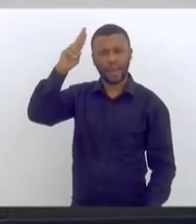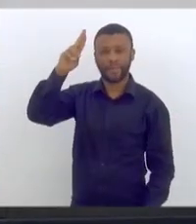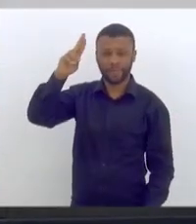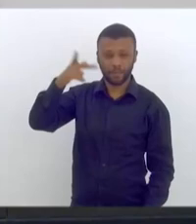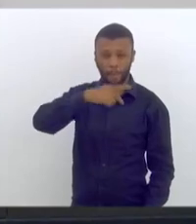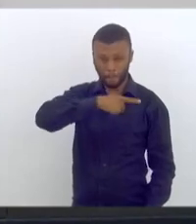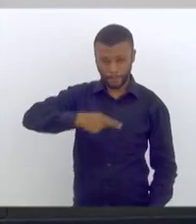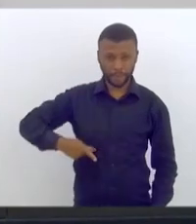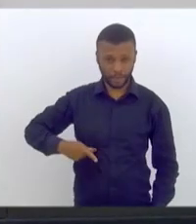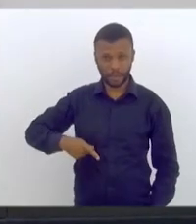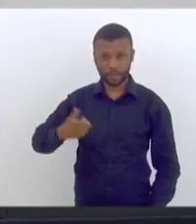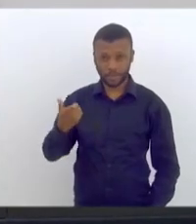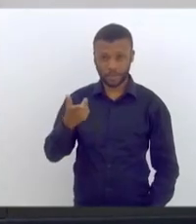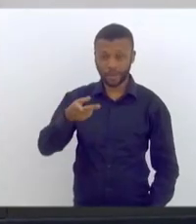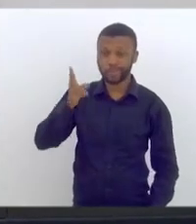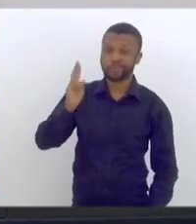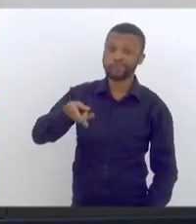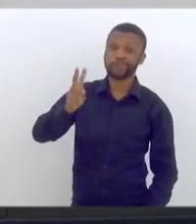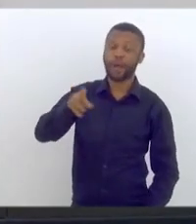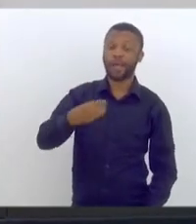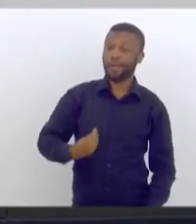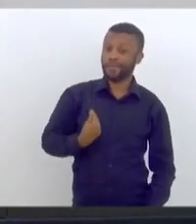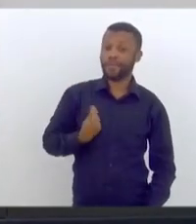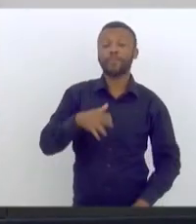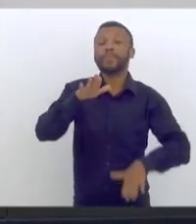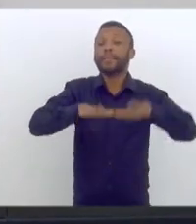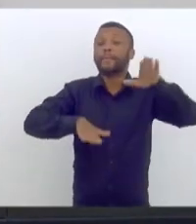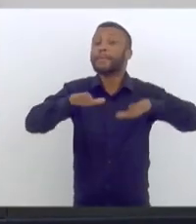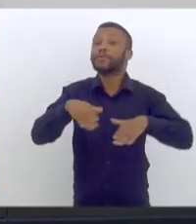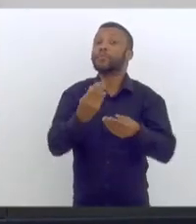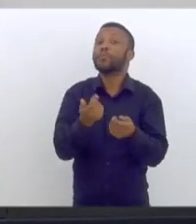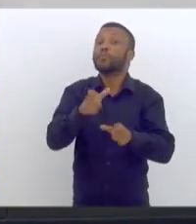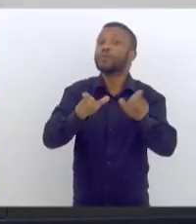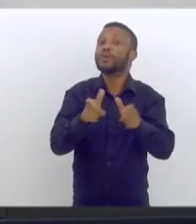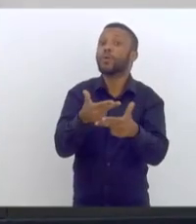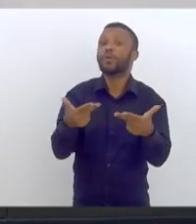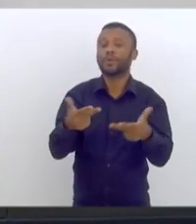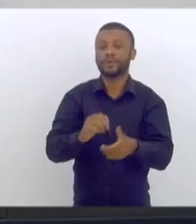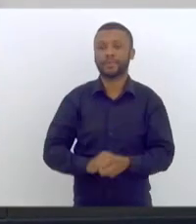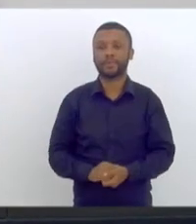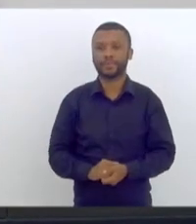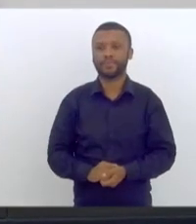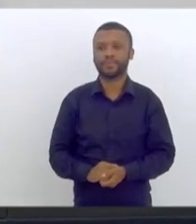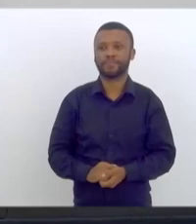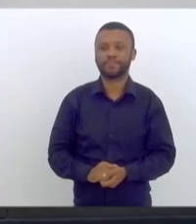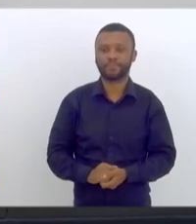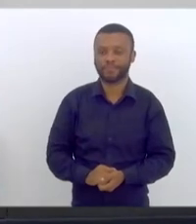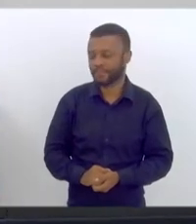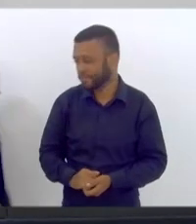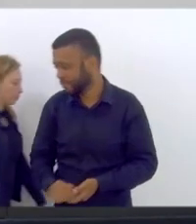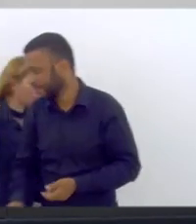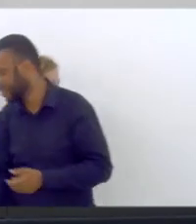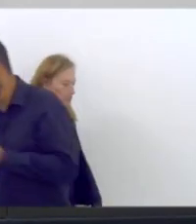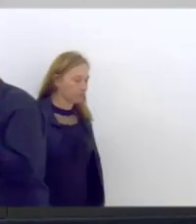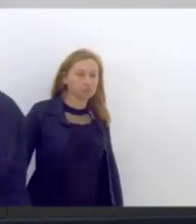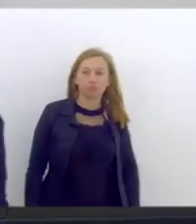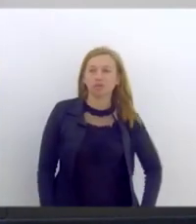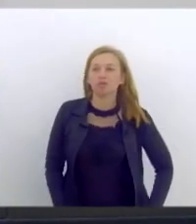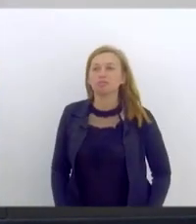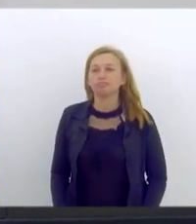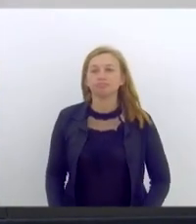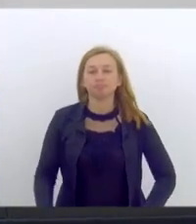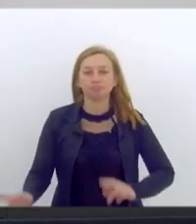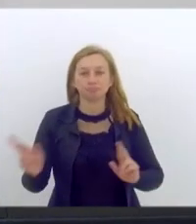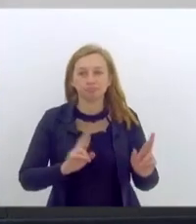que me mantém a Vivo Então depende de muita coisa e fica assim em relação